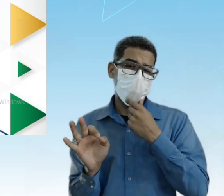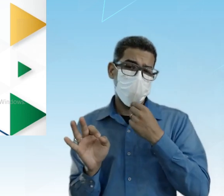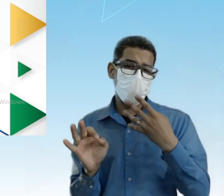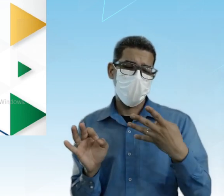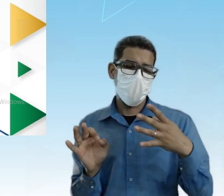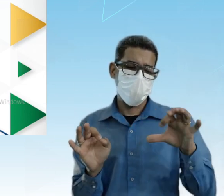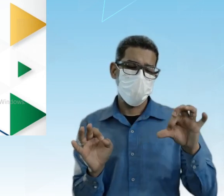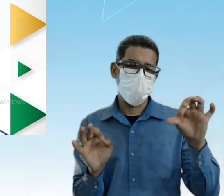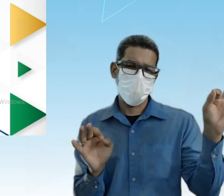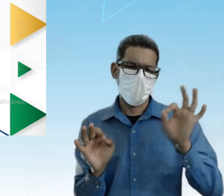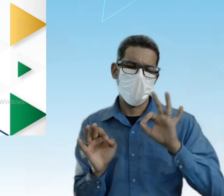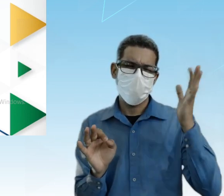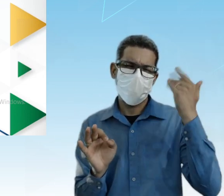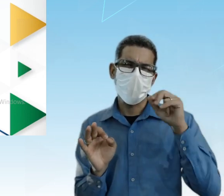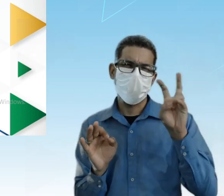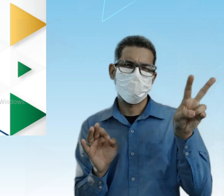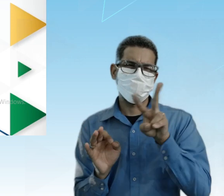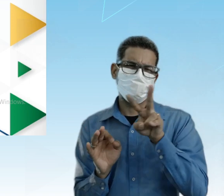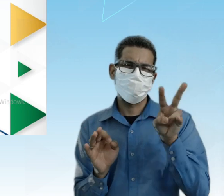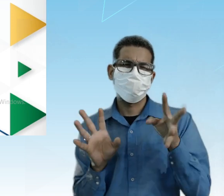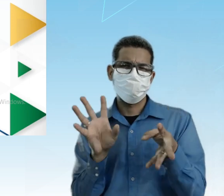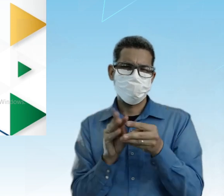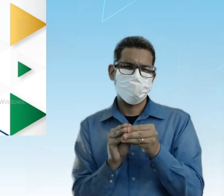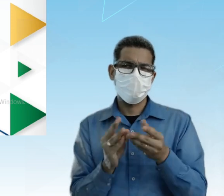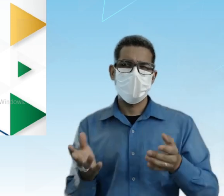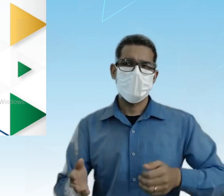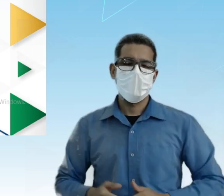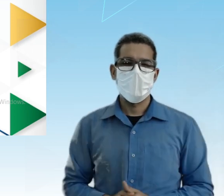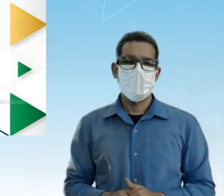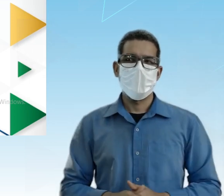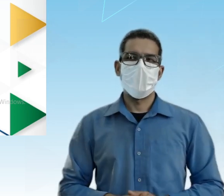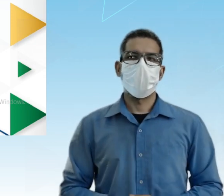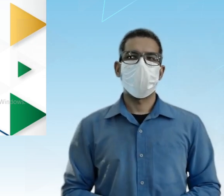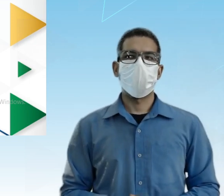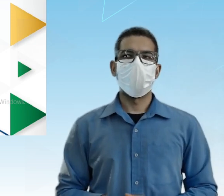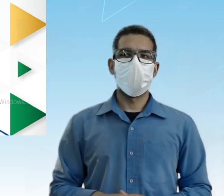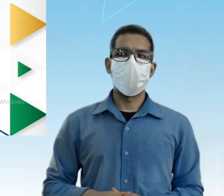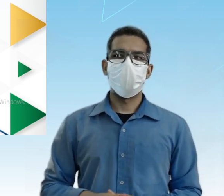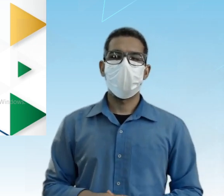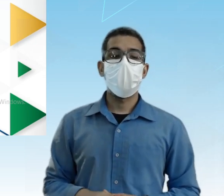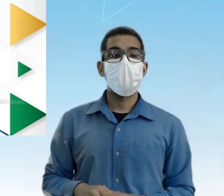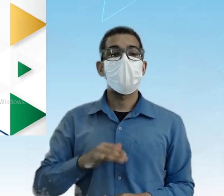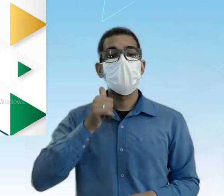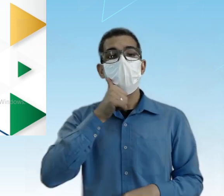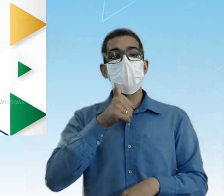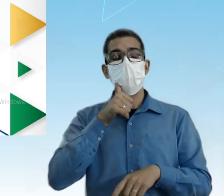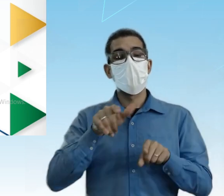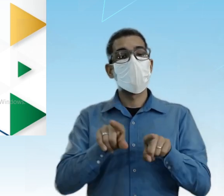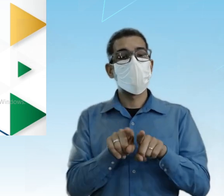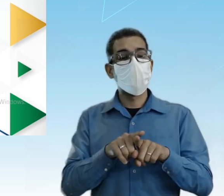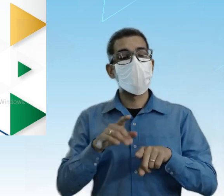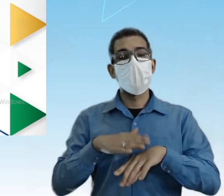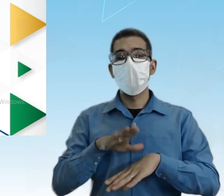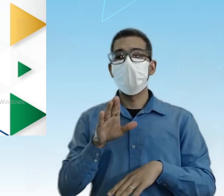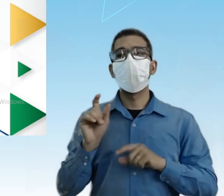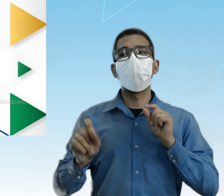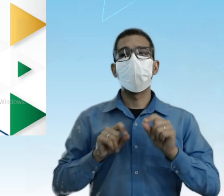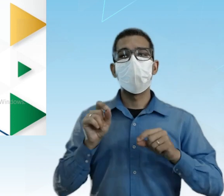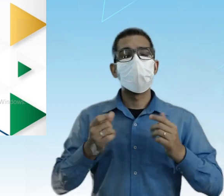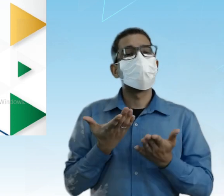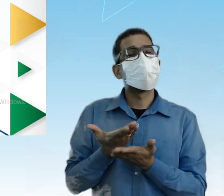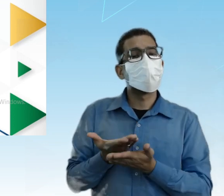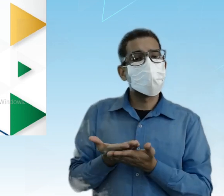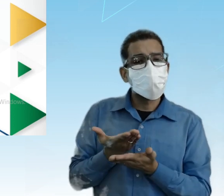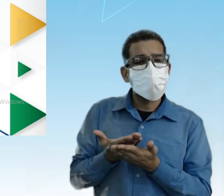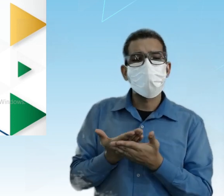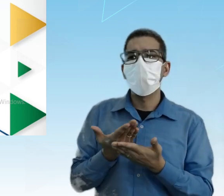A gente sabe disso, gente. Homens está em torno de 49%. As mulheres também são as maiorias, são aquelas que mais estudam,